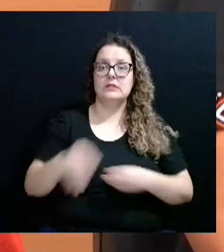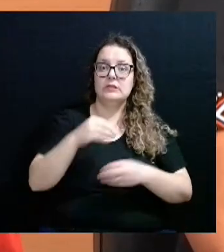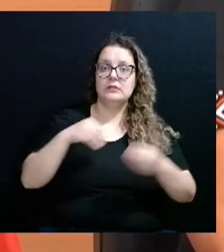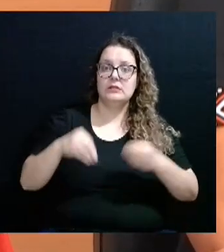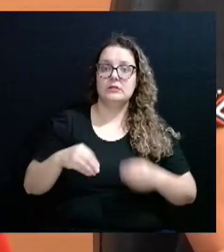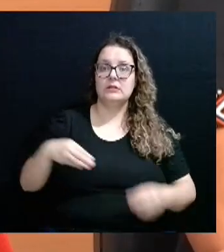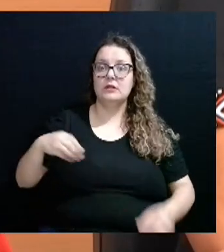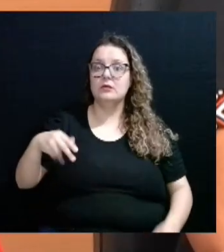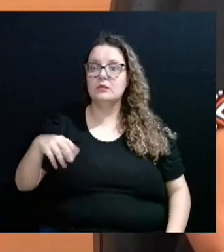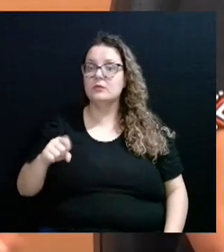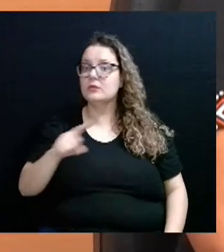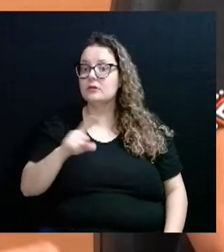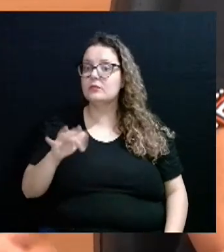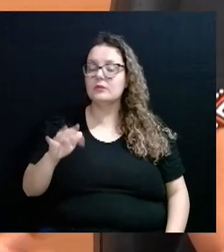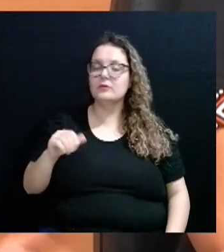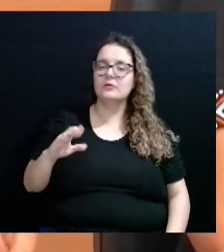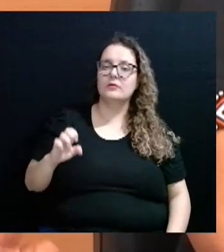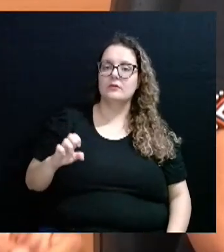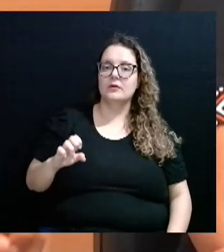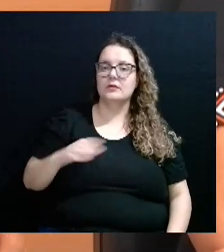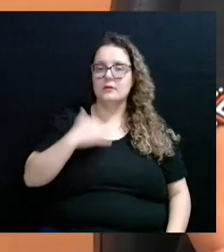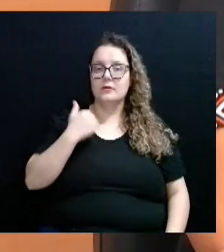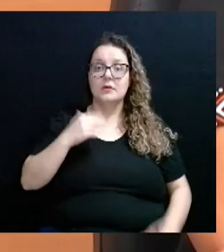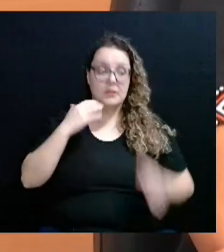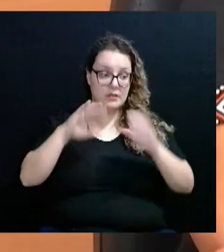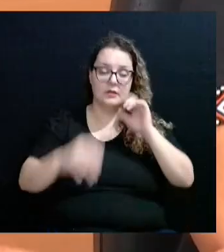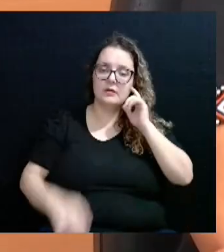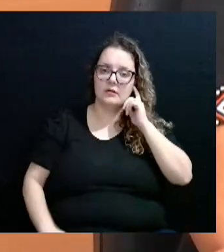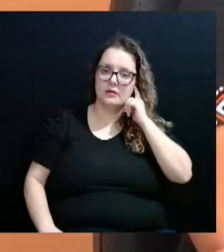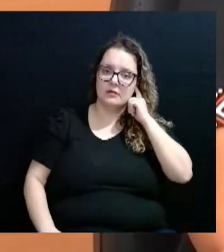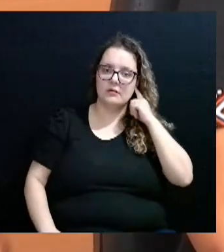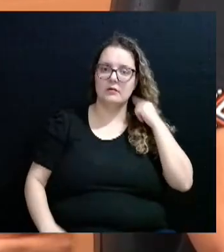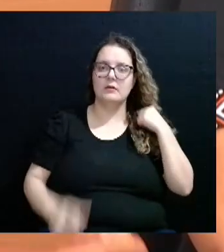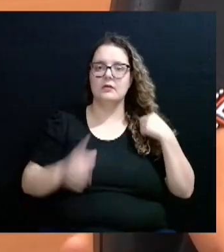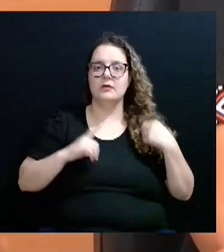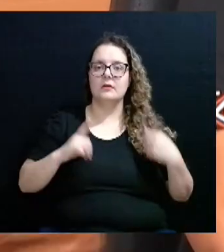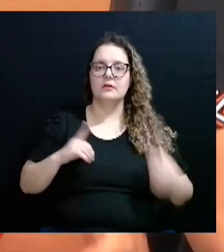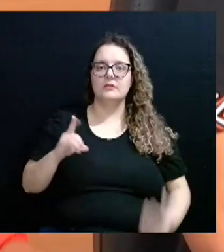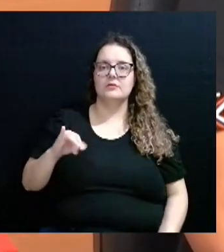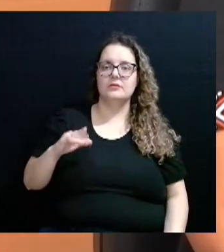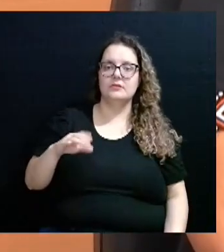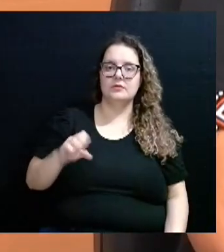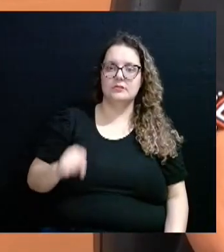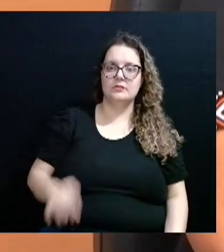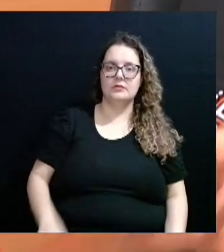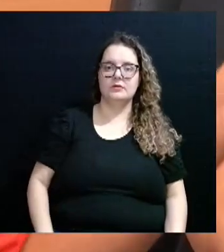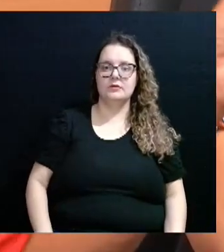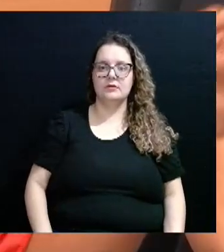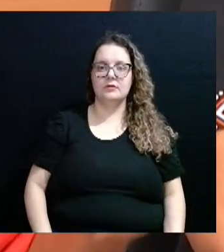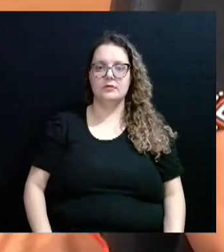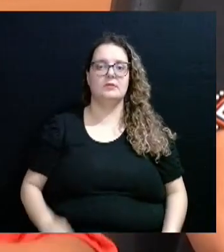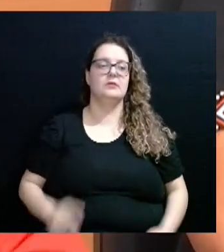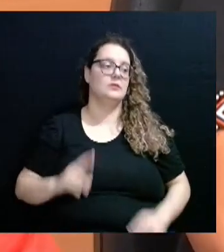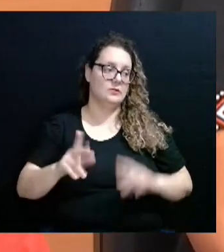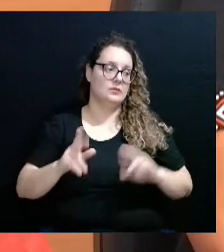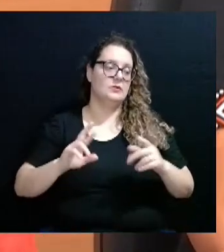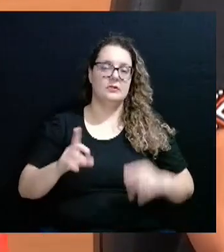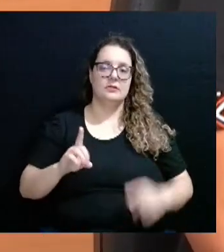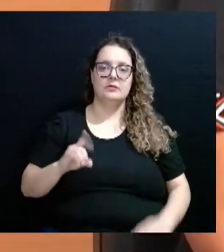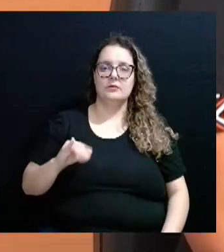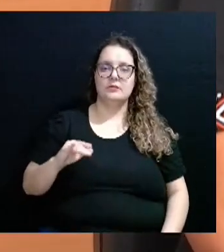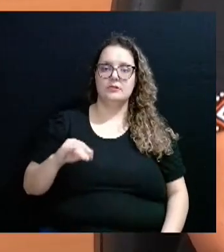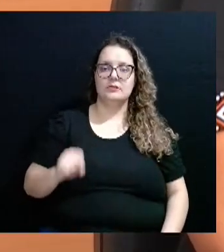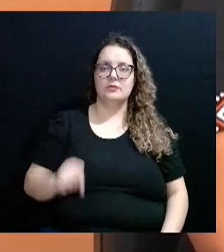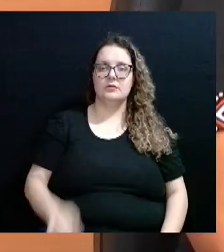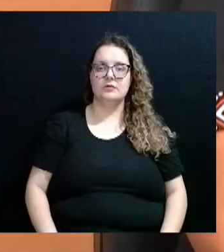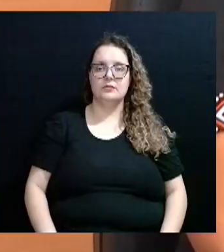Morte cantando, né? E tem algumas vezes isso no disco, eu acho que não é a primeira vez, tem uns patativa, tem uns bagulho diferentes nesse disco, né? Daí eu olho lá, tá o Renan